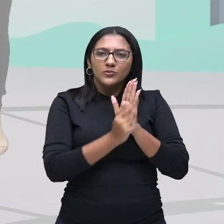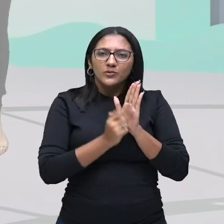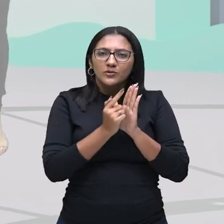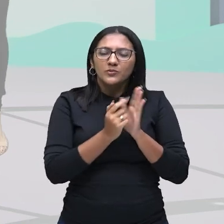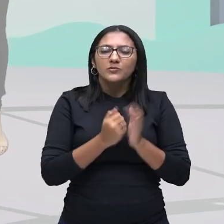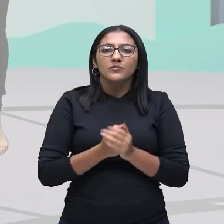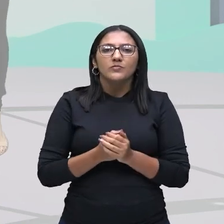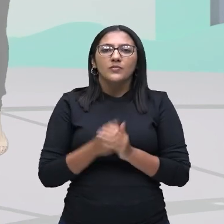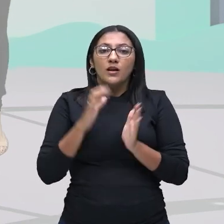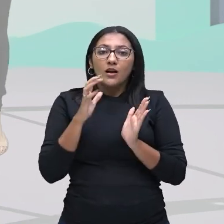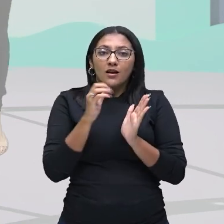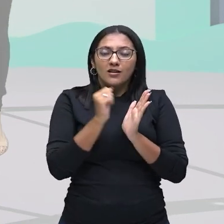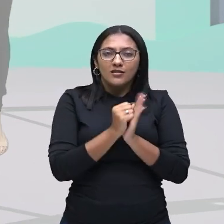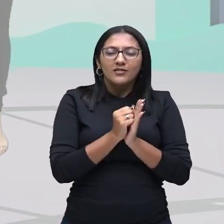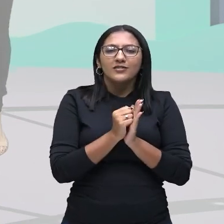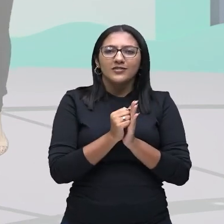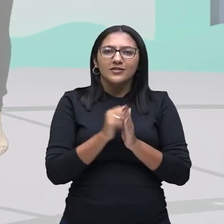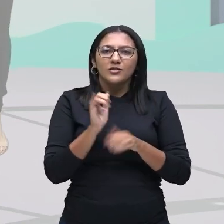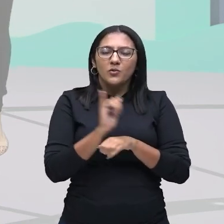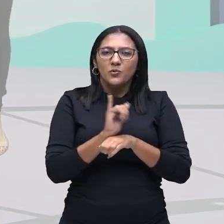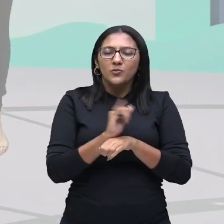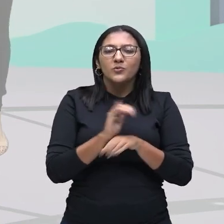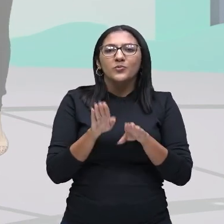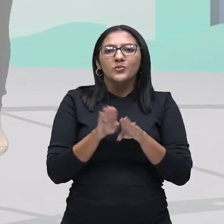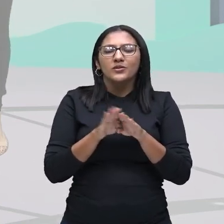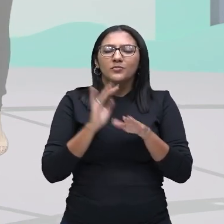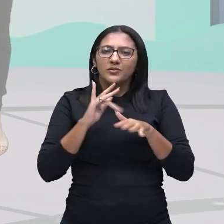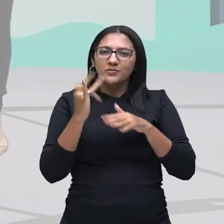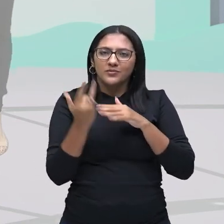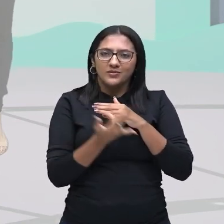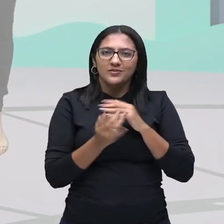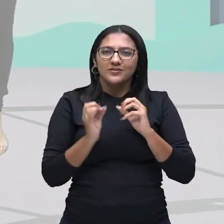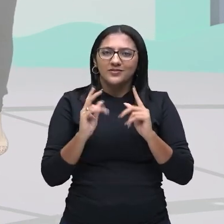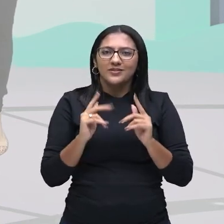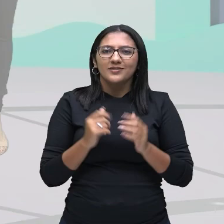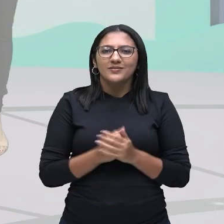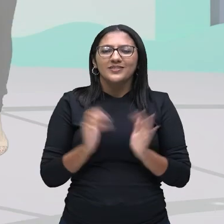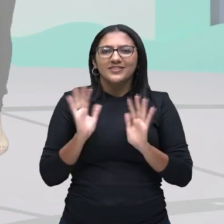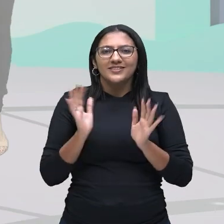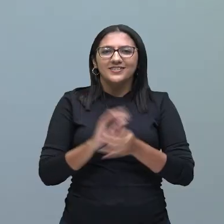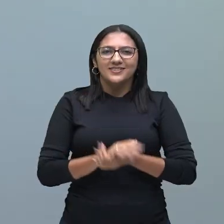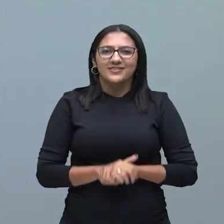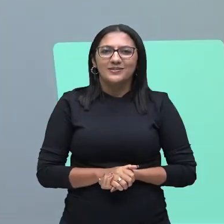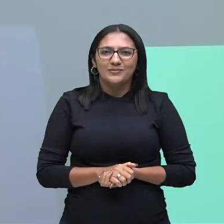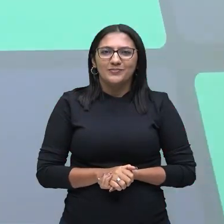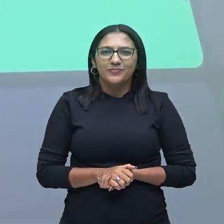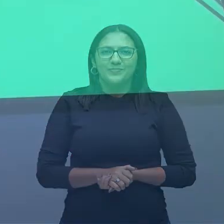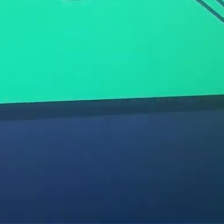se inscrevendo no nosso canal e seguindo as nossas redes sociais, tá bom? Até mais!